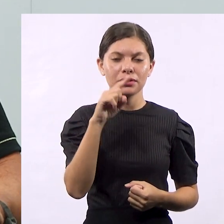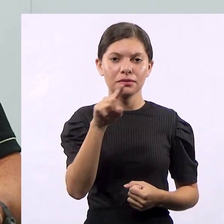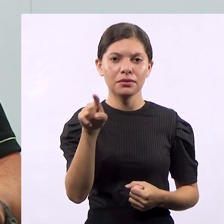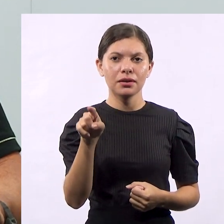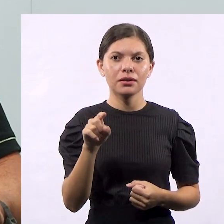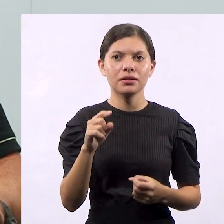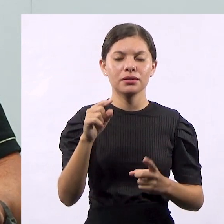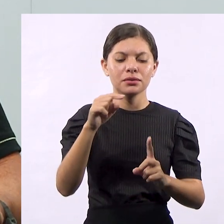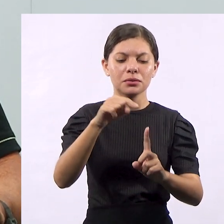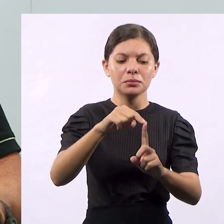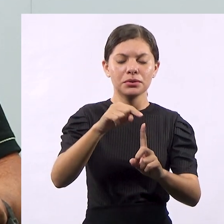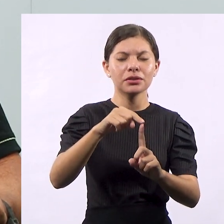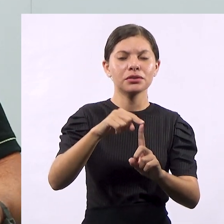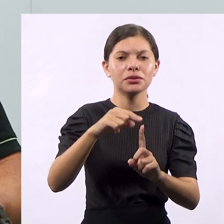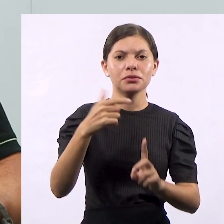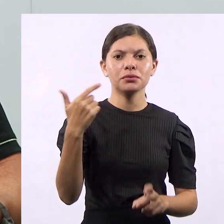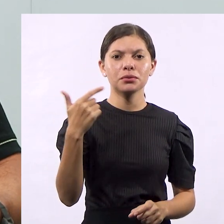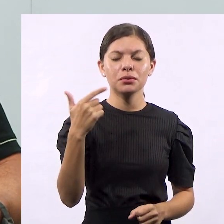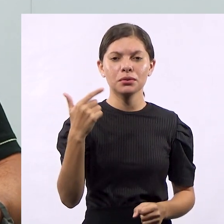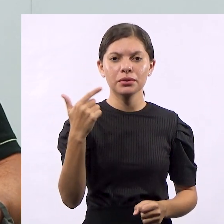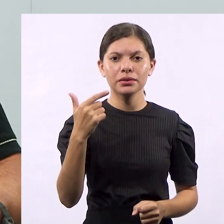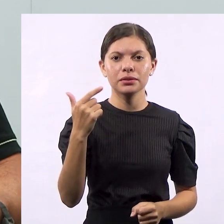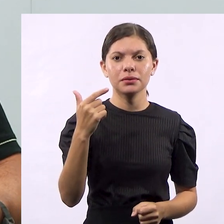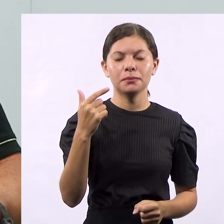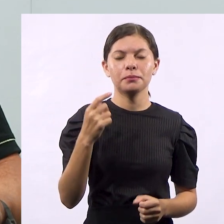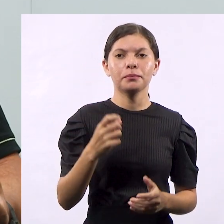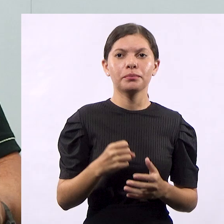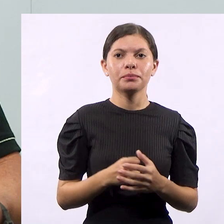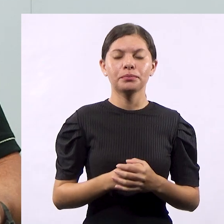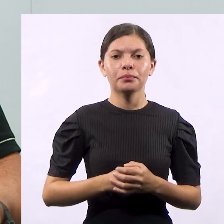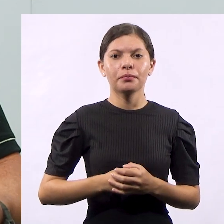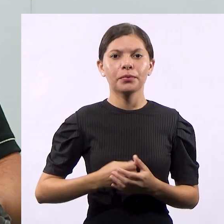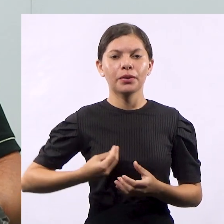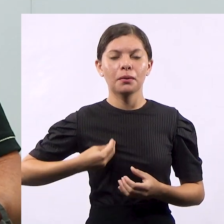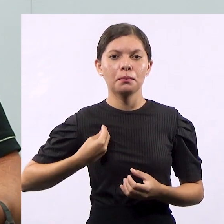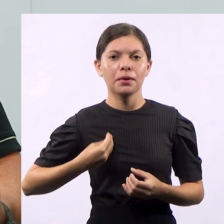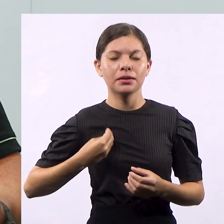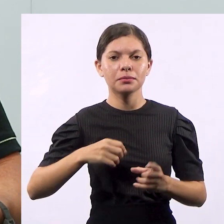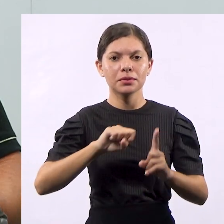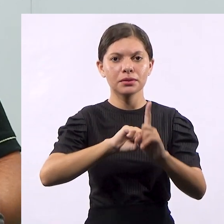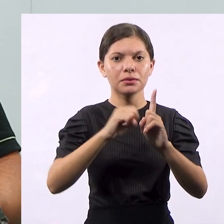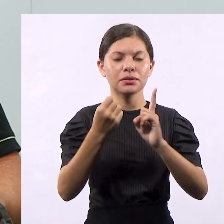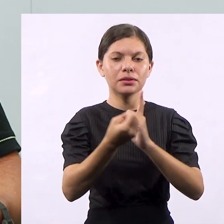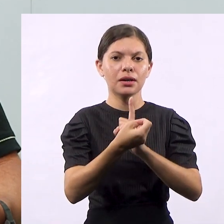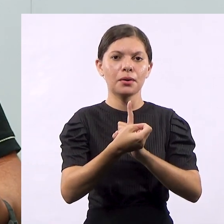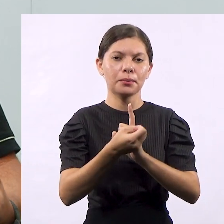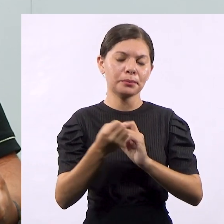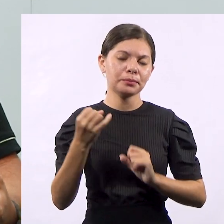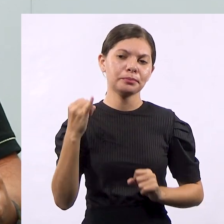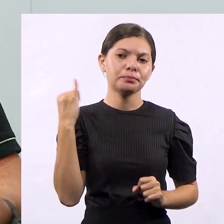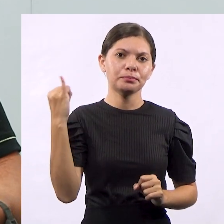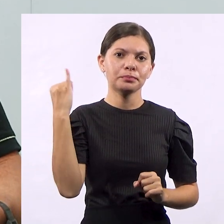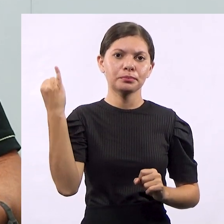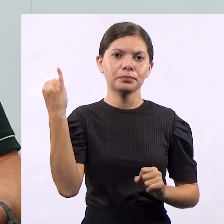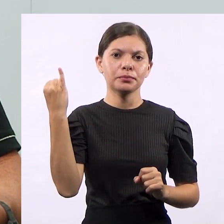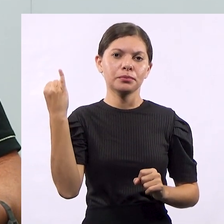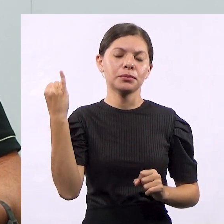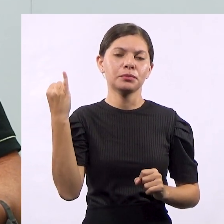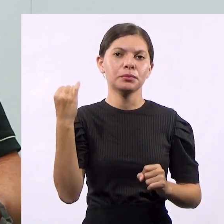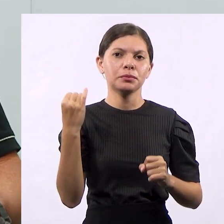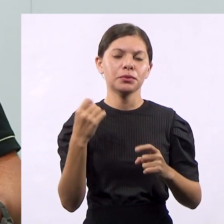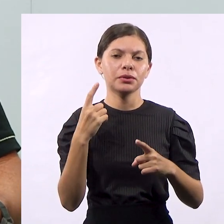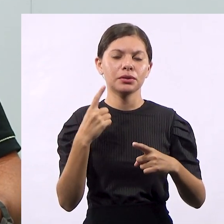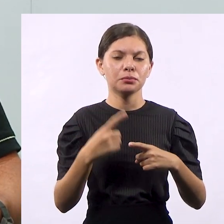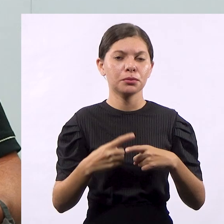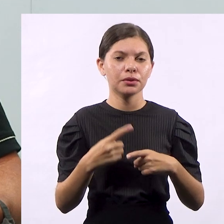observados nesse objetivo 2, né, para o eixo de participação social, especialmente porque vocês já têm visto